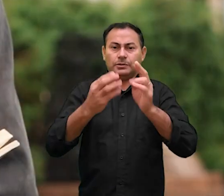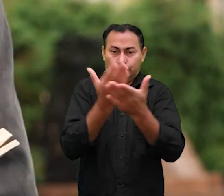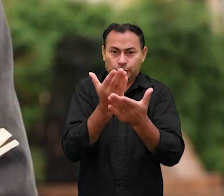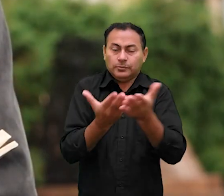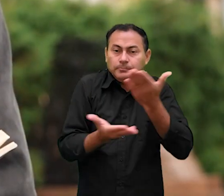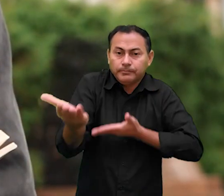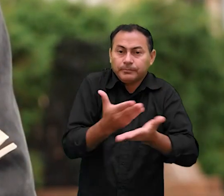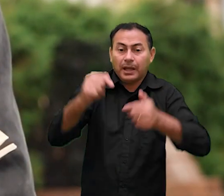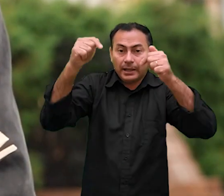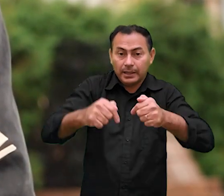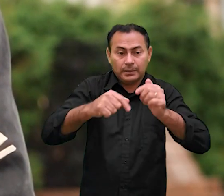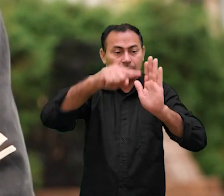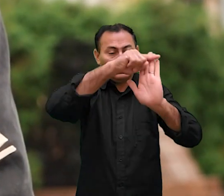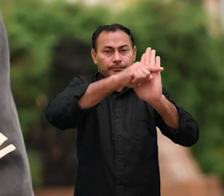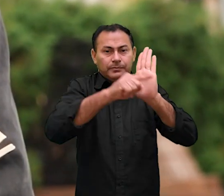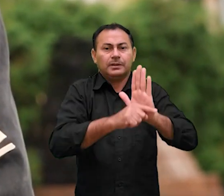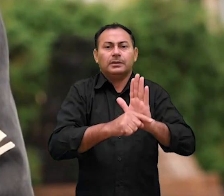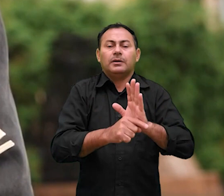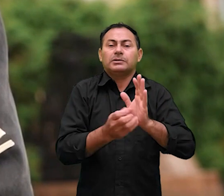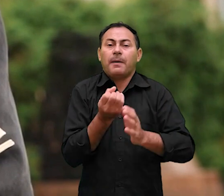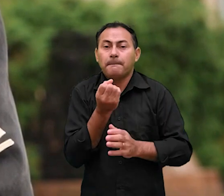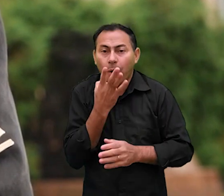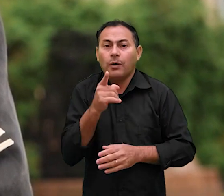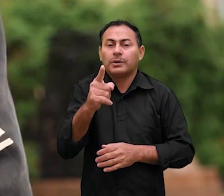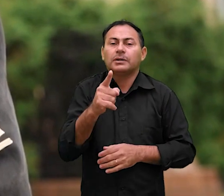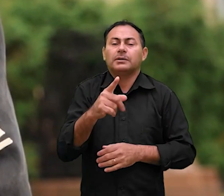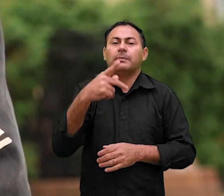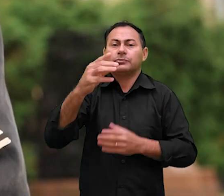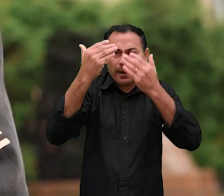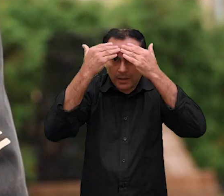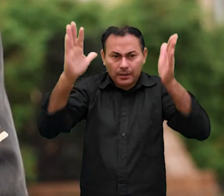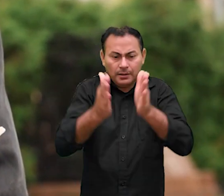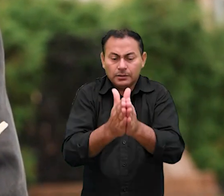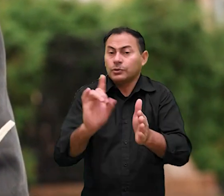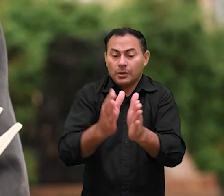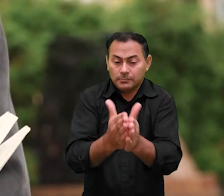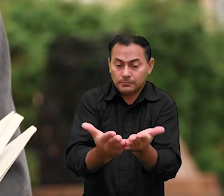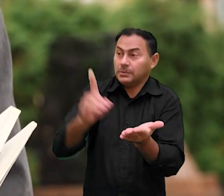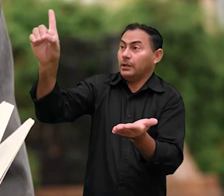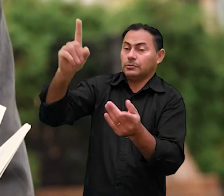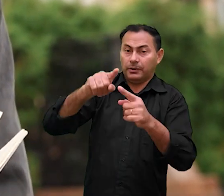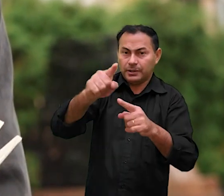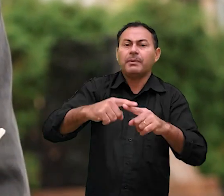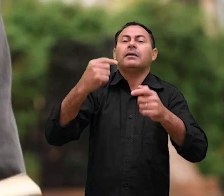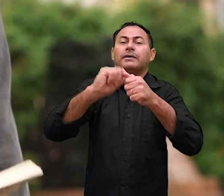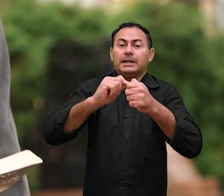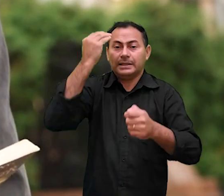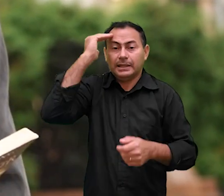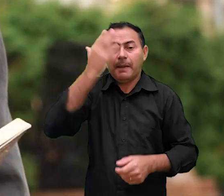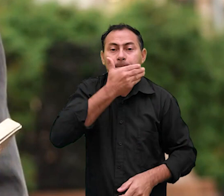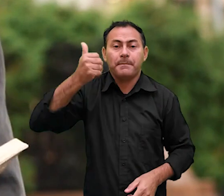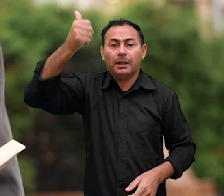lições compartilhadas aqui tenham servido para não só abrir as Escrituras para você, mas para fazê-lo